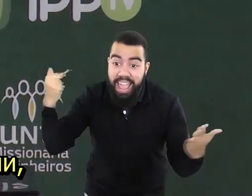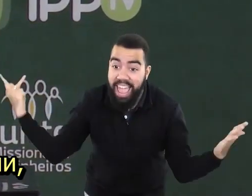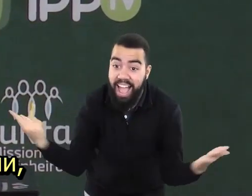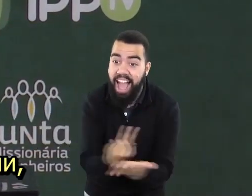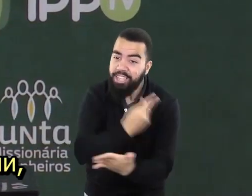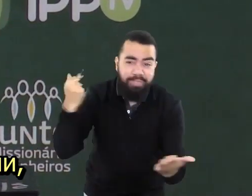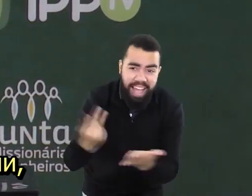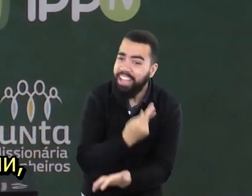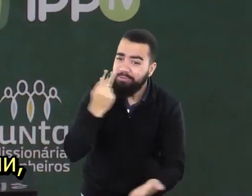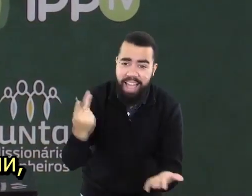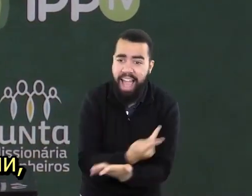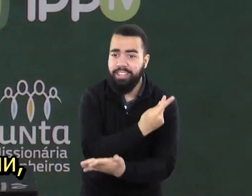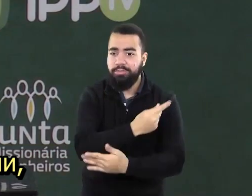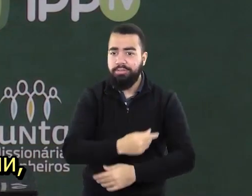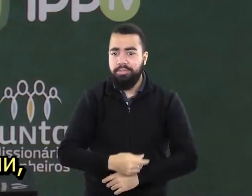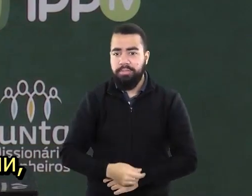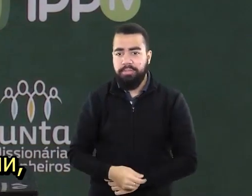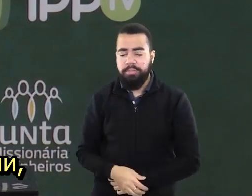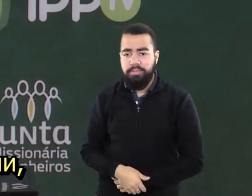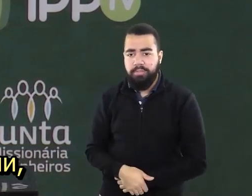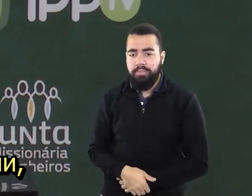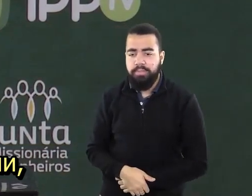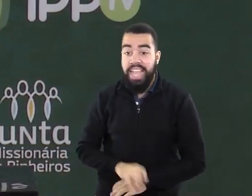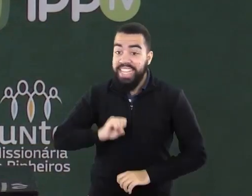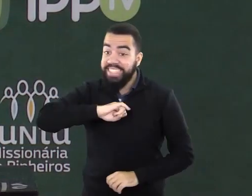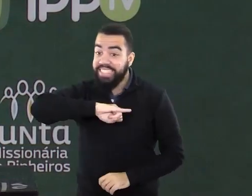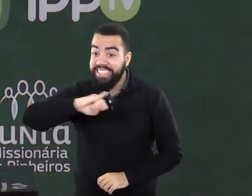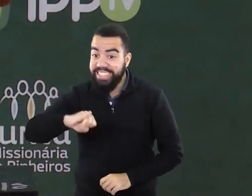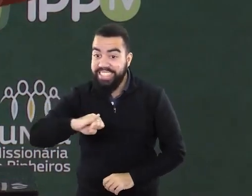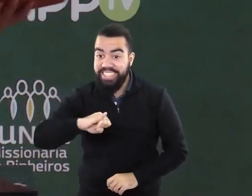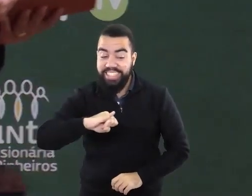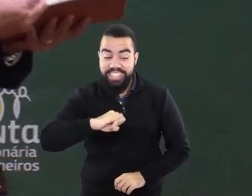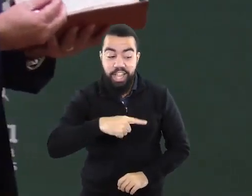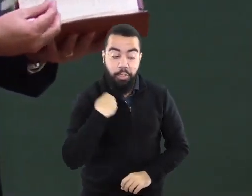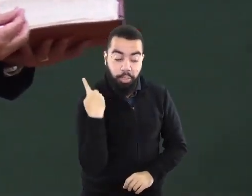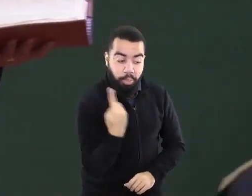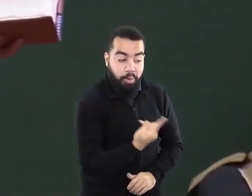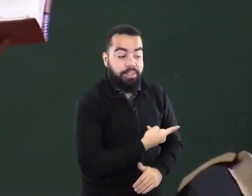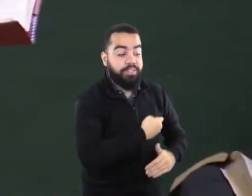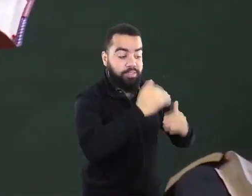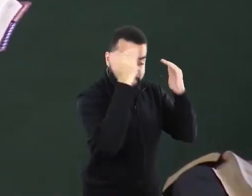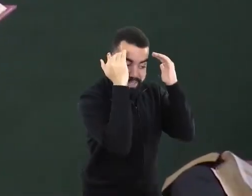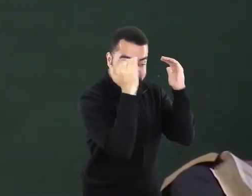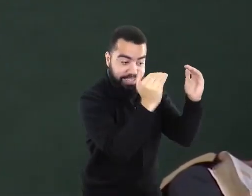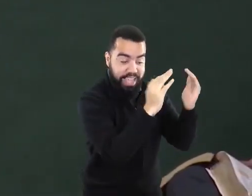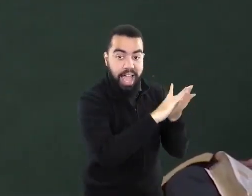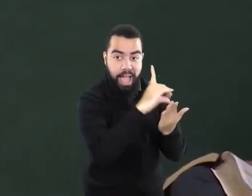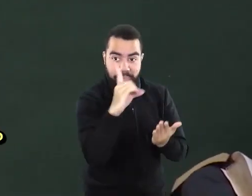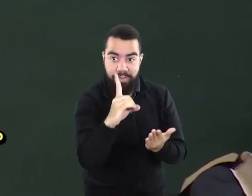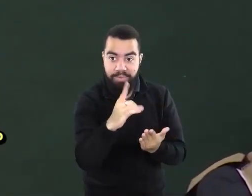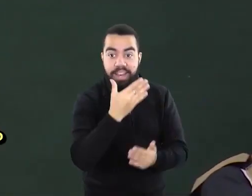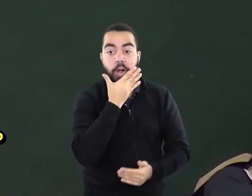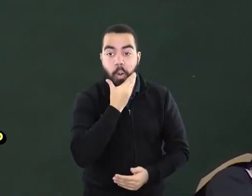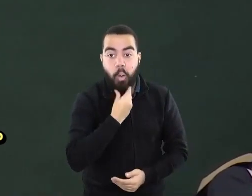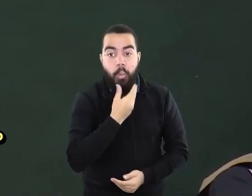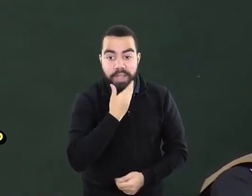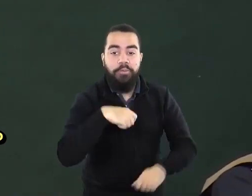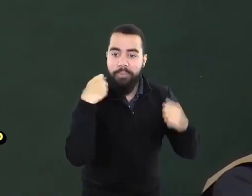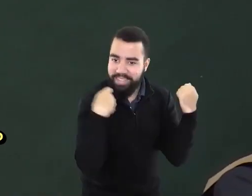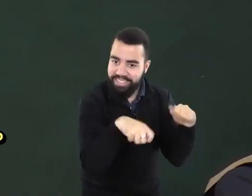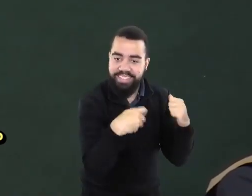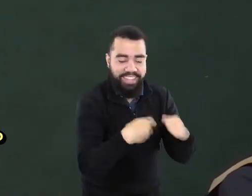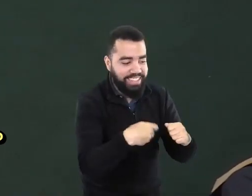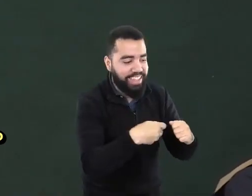Aliás, se nós seguirmos o que a Bíblia ensina, o menino devia ceder e